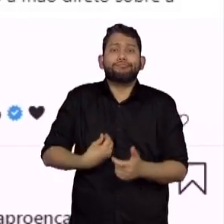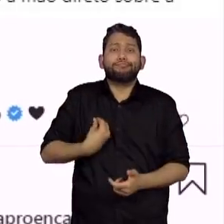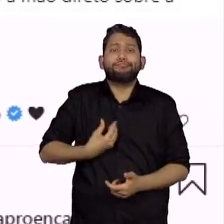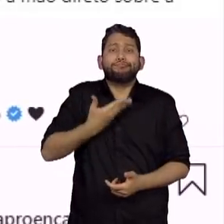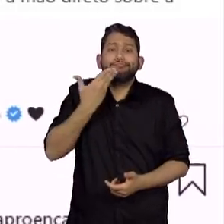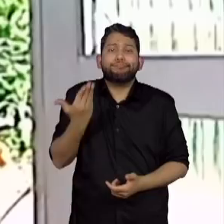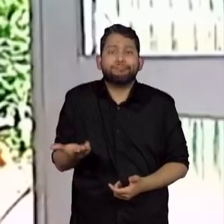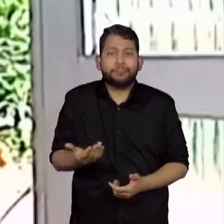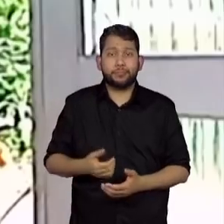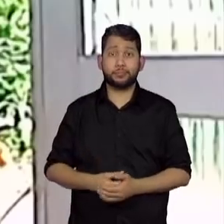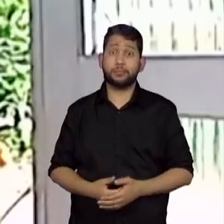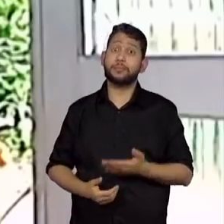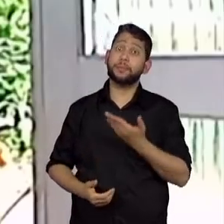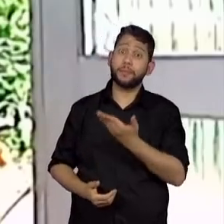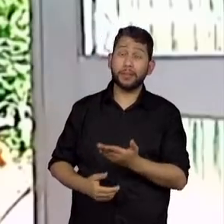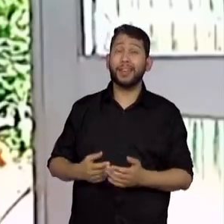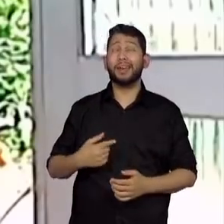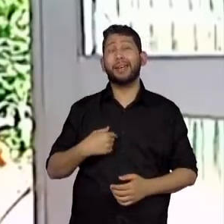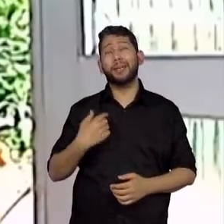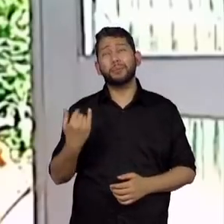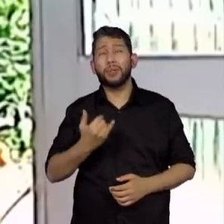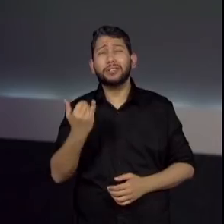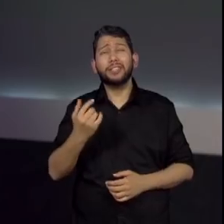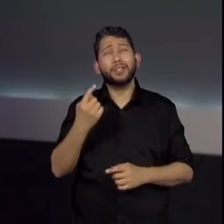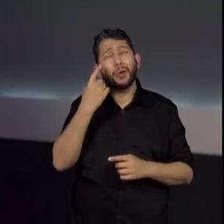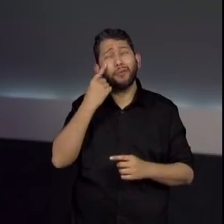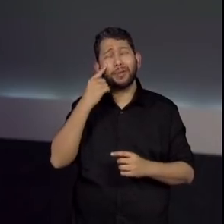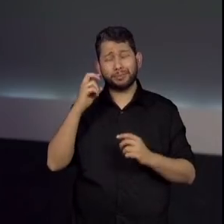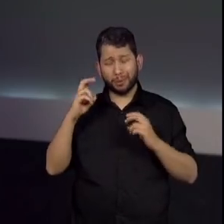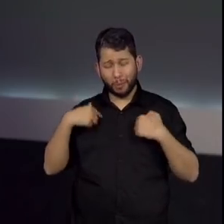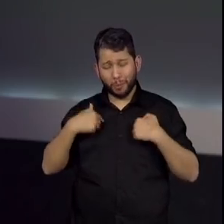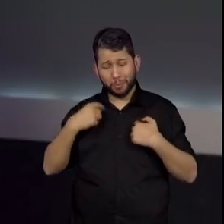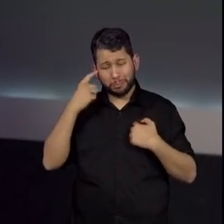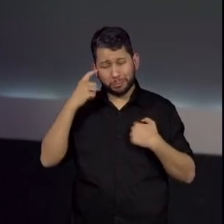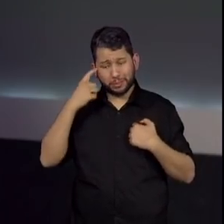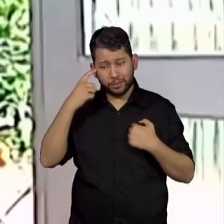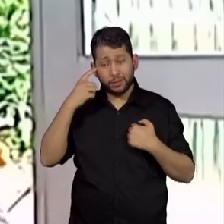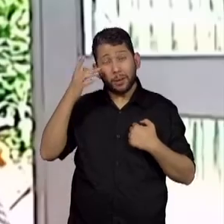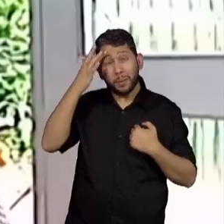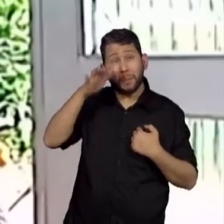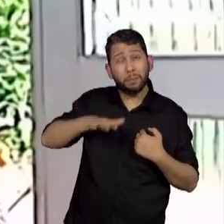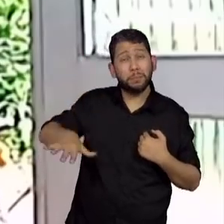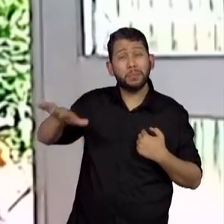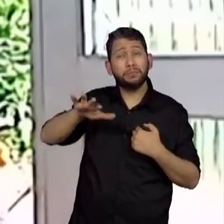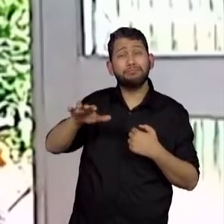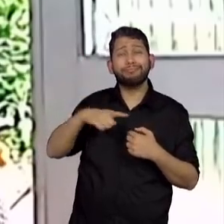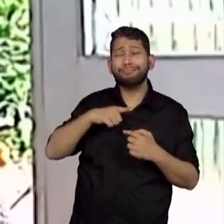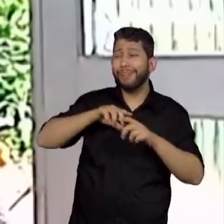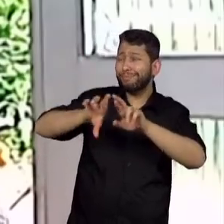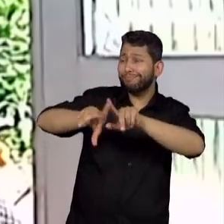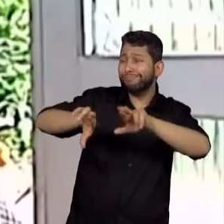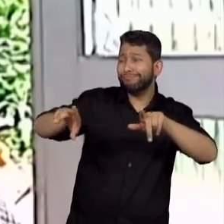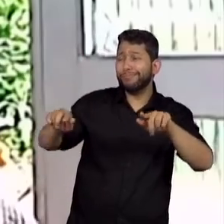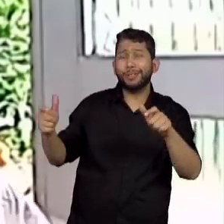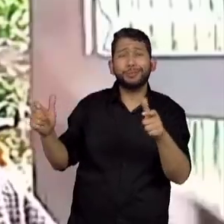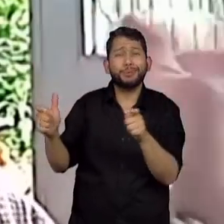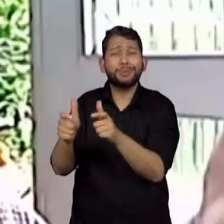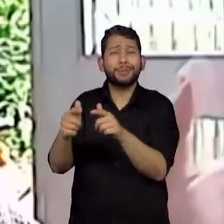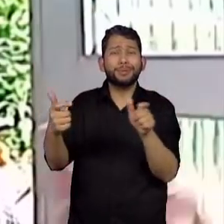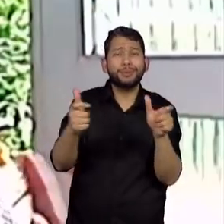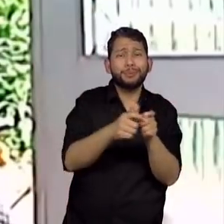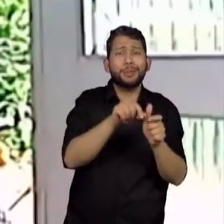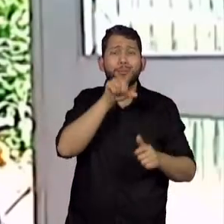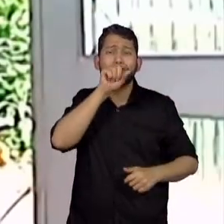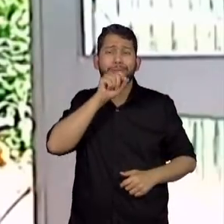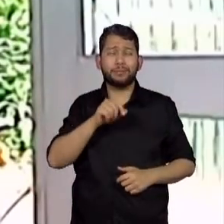É aquela que você borda já com a dorzinha no coração, pensando, a população está diminuindo cada vez mais, né? Talvez meus